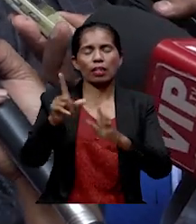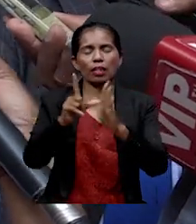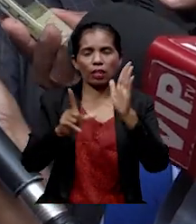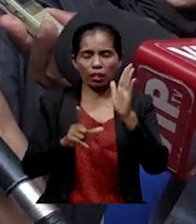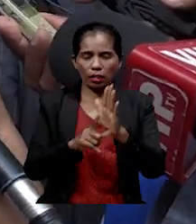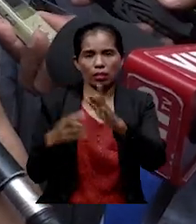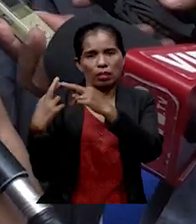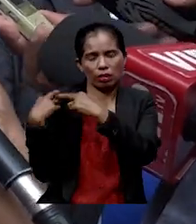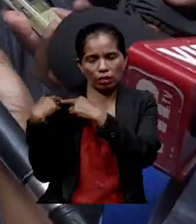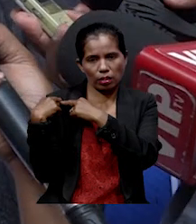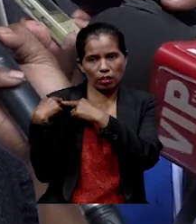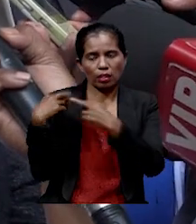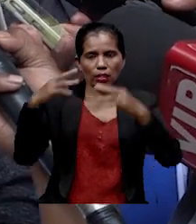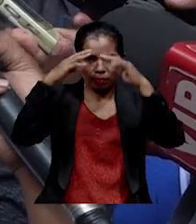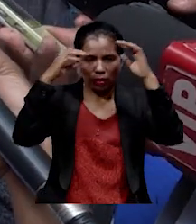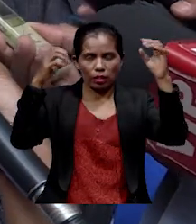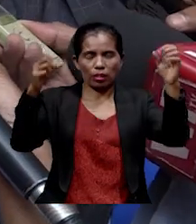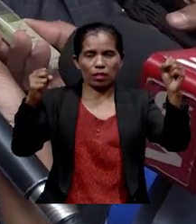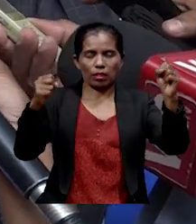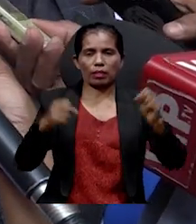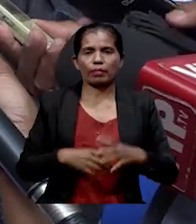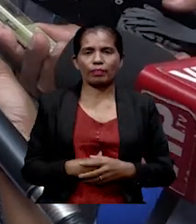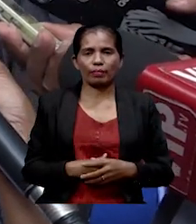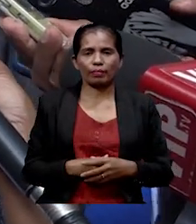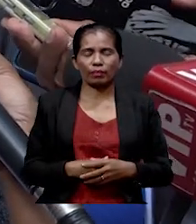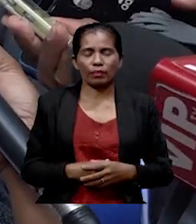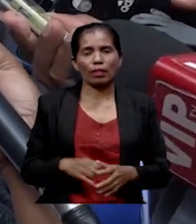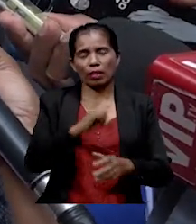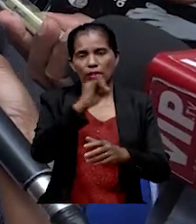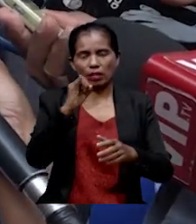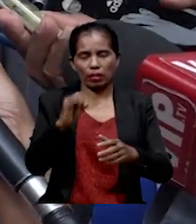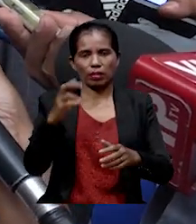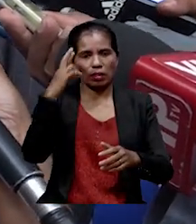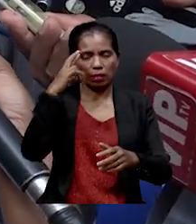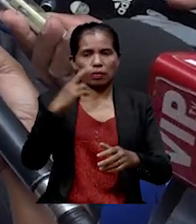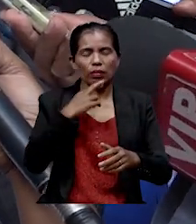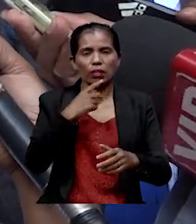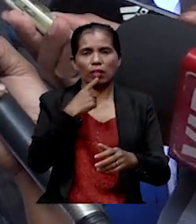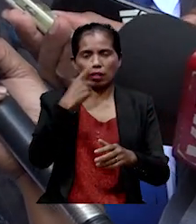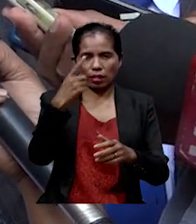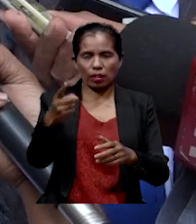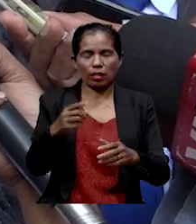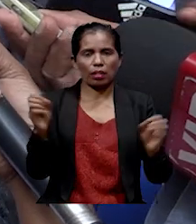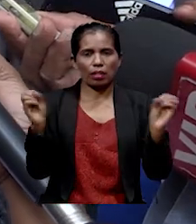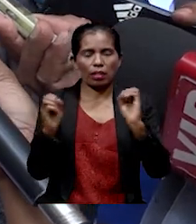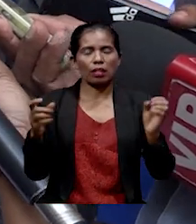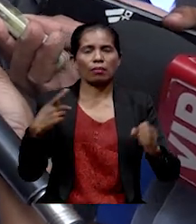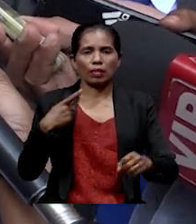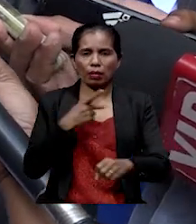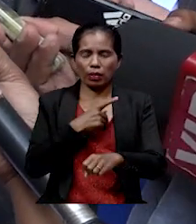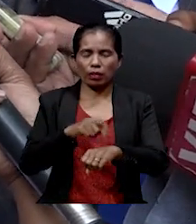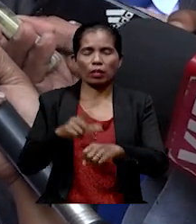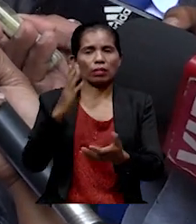kalei responsabilidade presidente república Nian. E a entrevista, né, José Ramos Horta considera la merece parlamento a tu